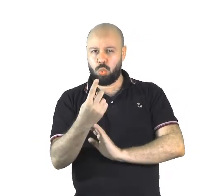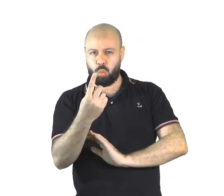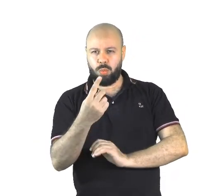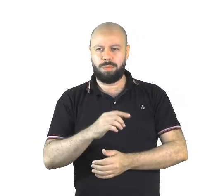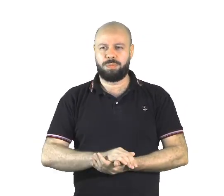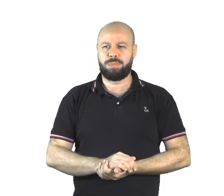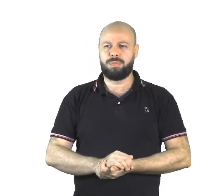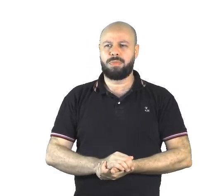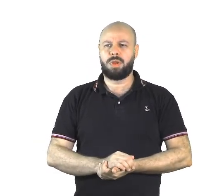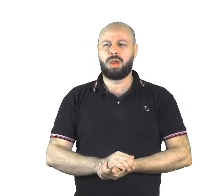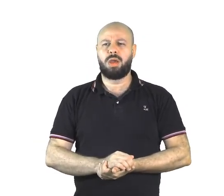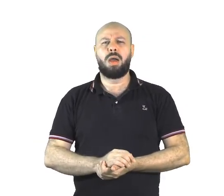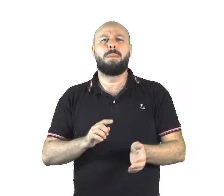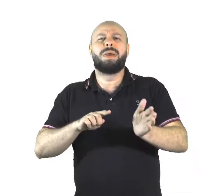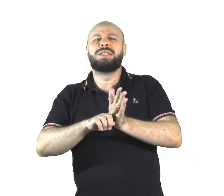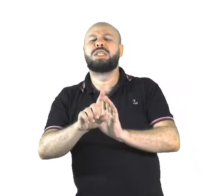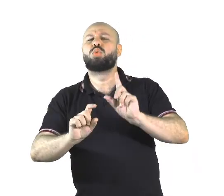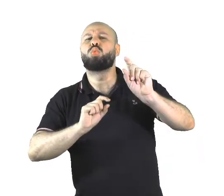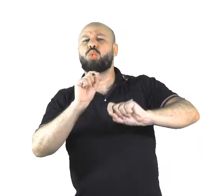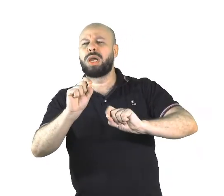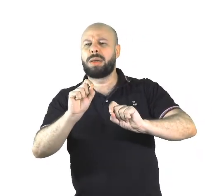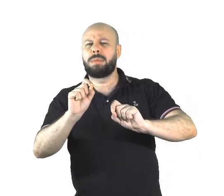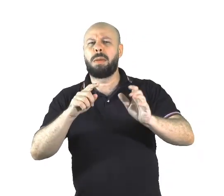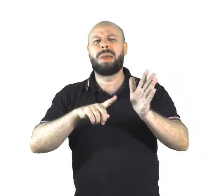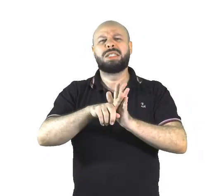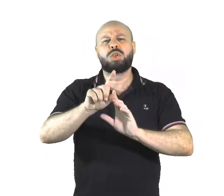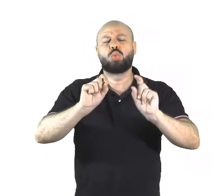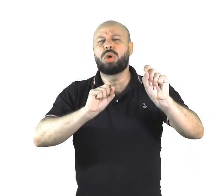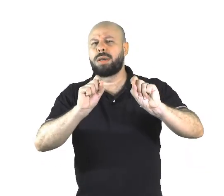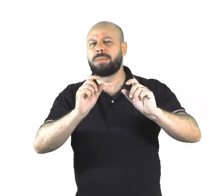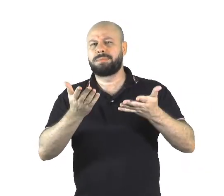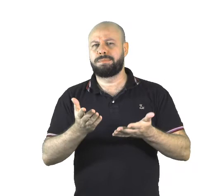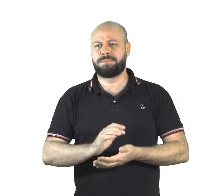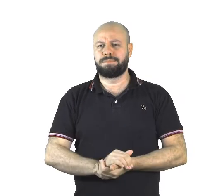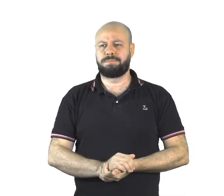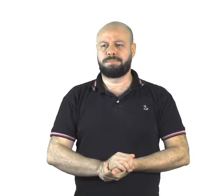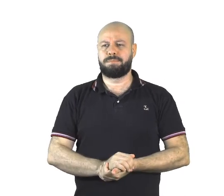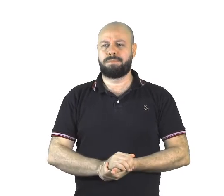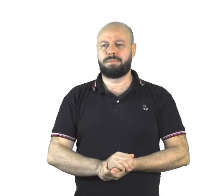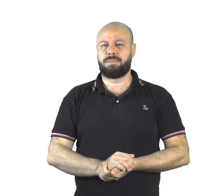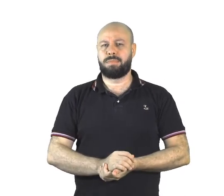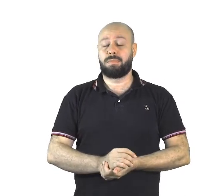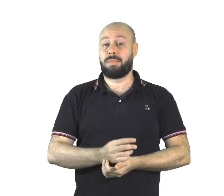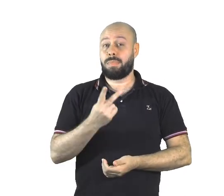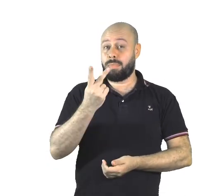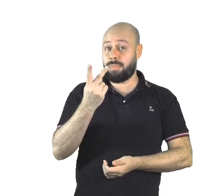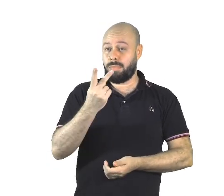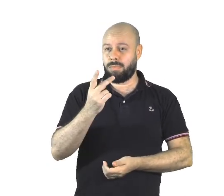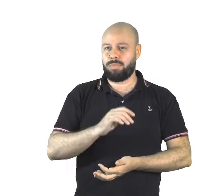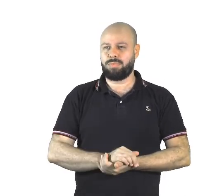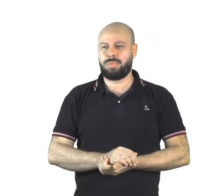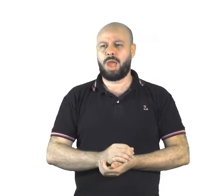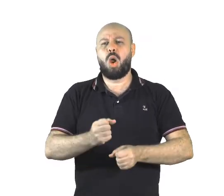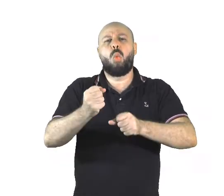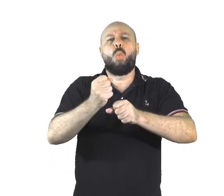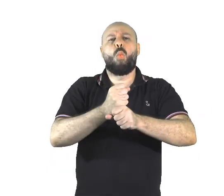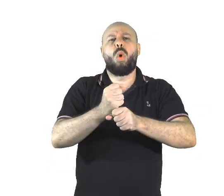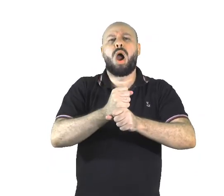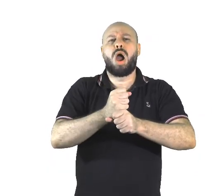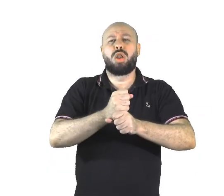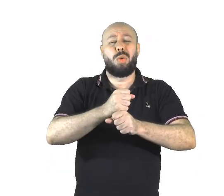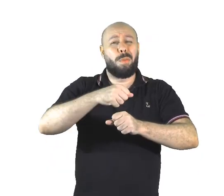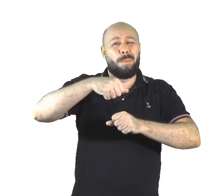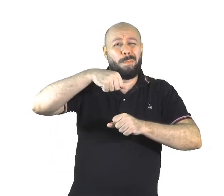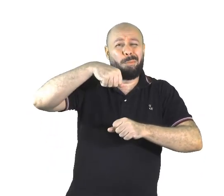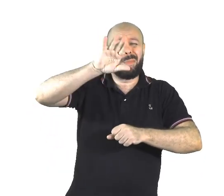é a pesquisa desse gráfico? Aquele gráfico está pesquisando sobre o quê? Segunda: qual é o ano que apresenta mais